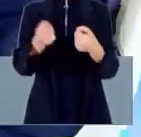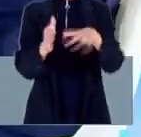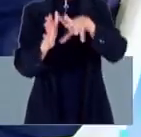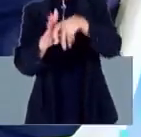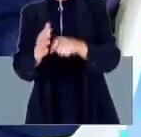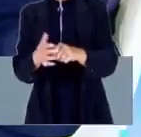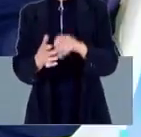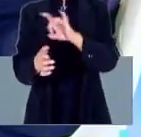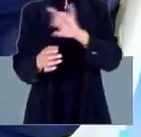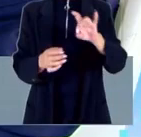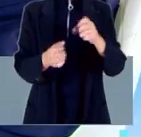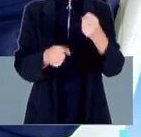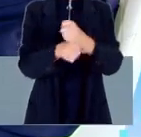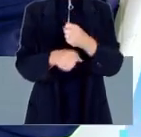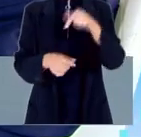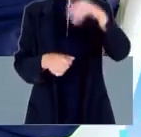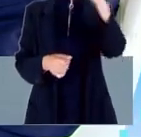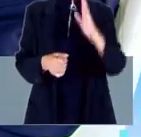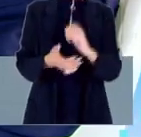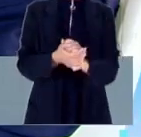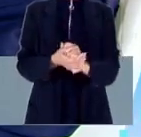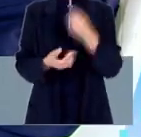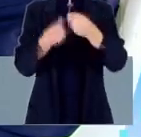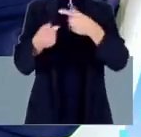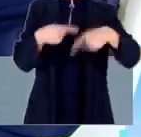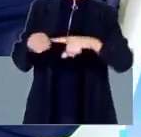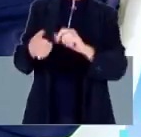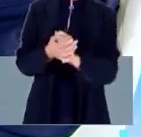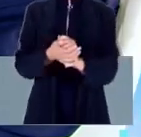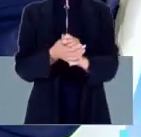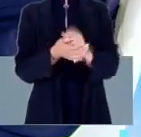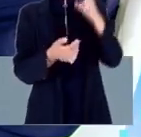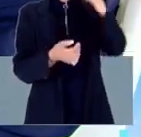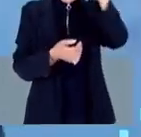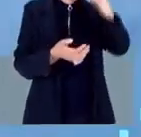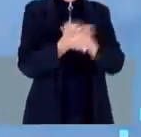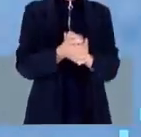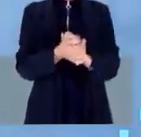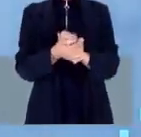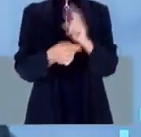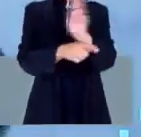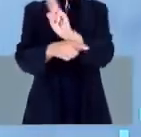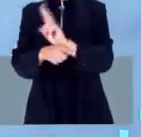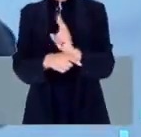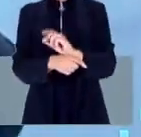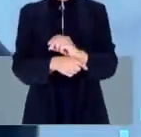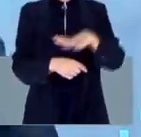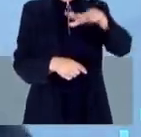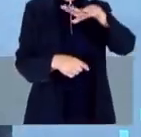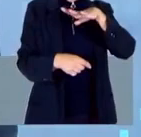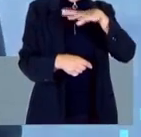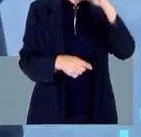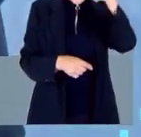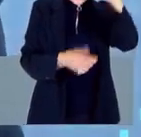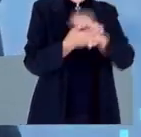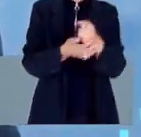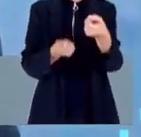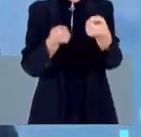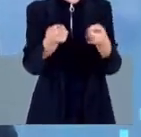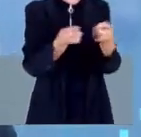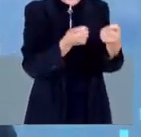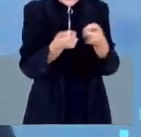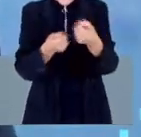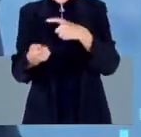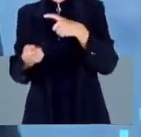furtados e Roubados no Brasil com inteligência monitoramento cidades inteligentes que fiscalizam que controlam